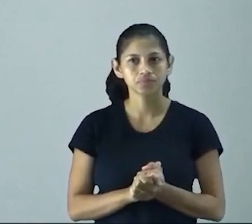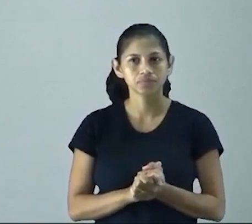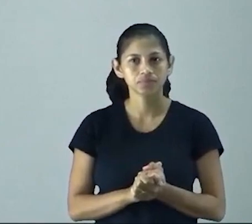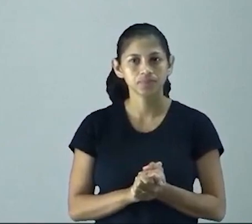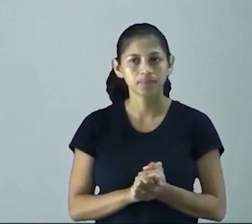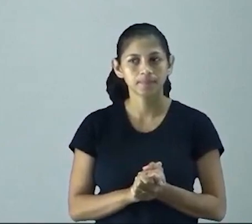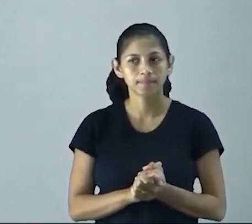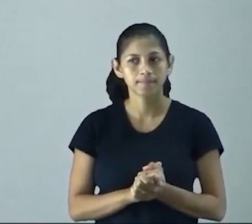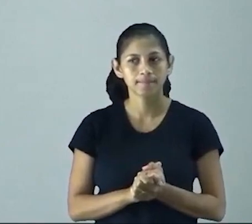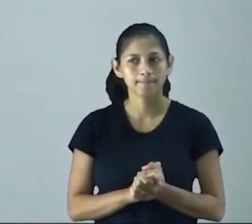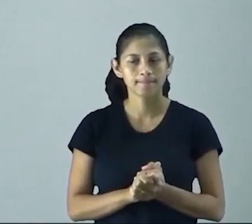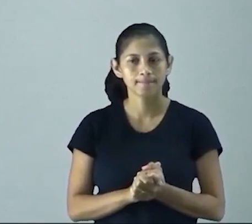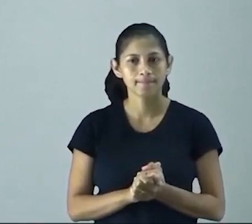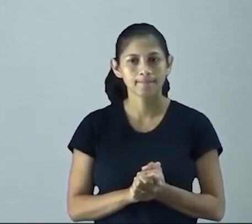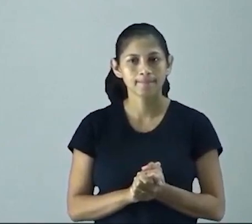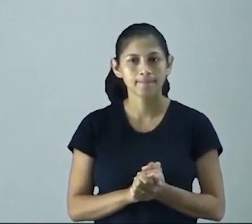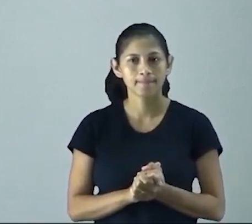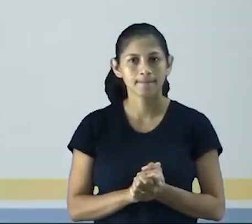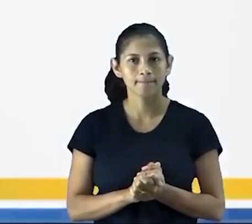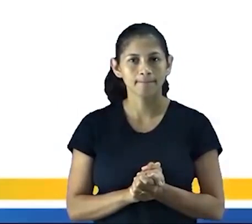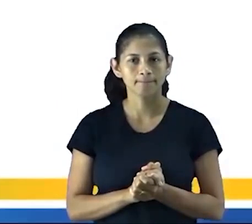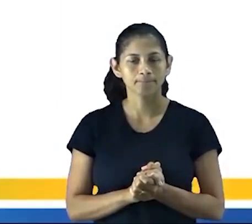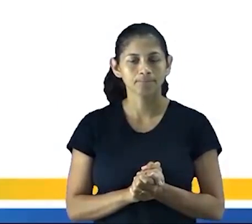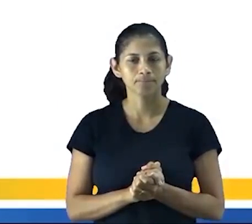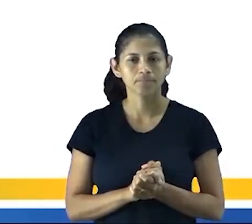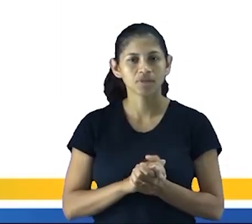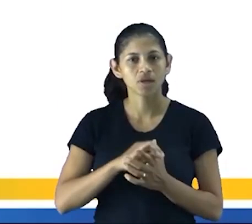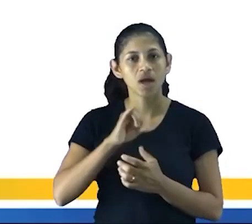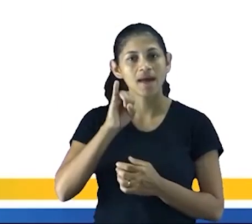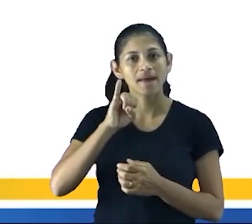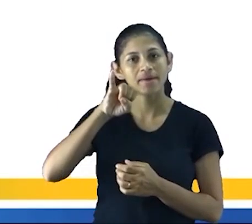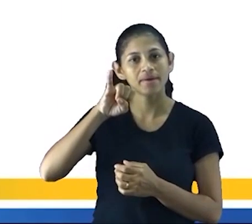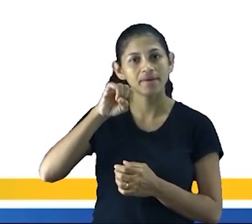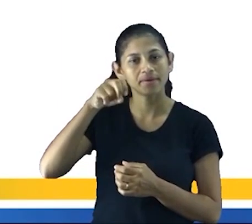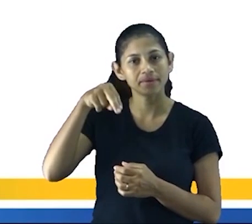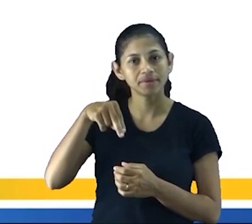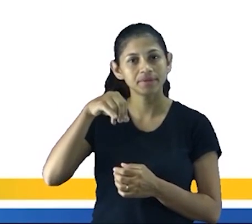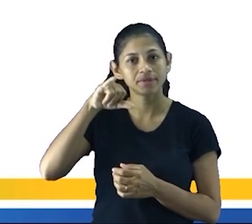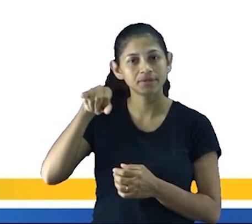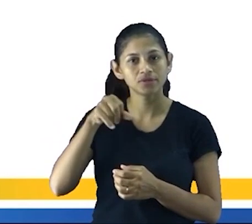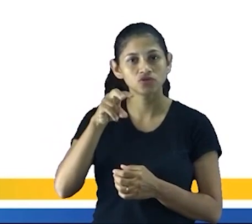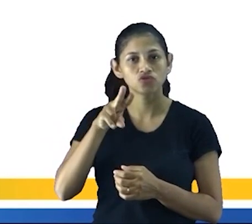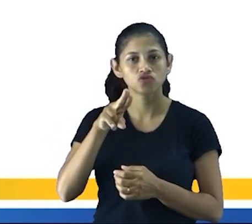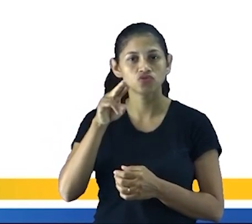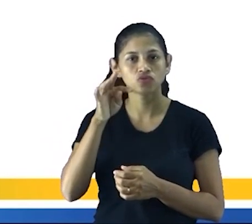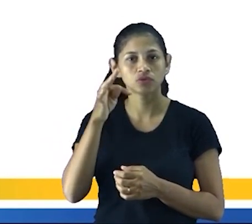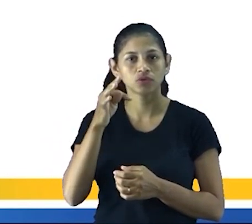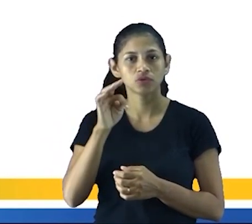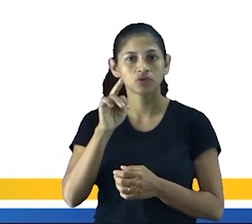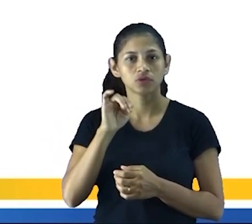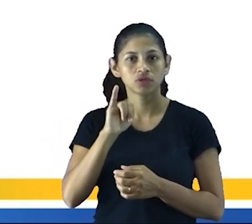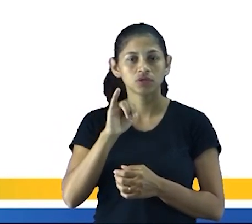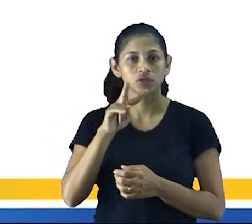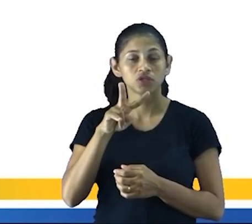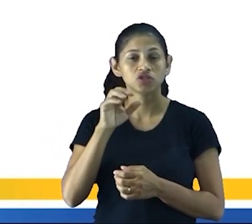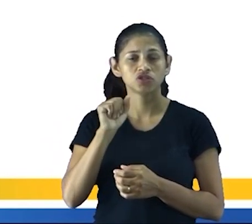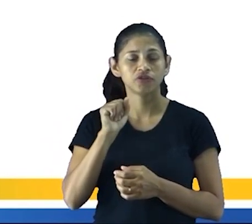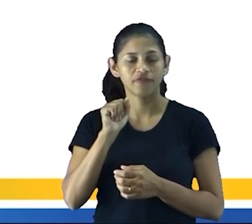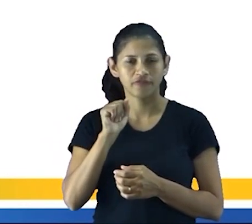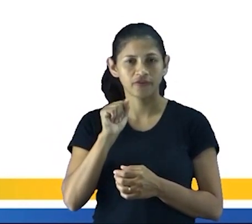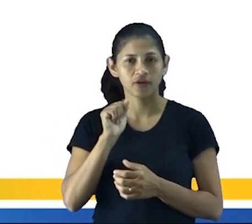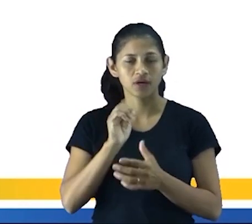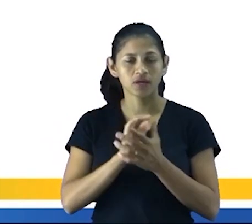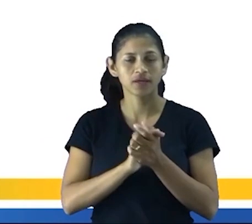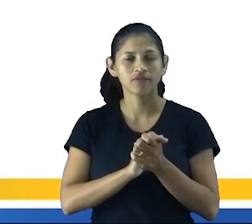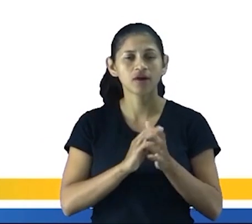expositiva, tá bom? E a injuntiva, nós também temos outra tipologia, que é a injuntiva, que é a injunção, que é aquela